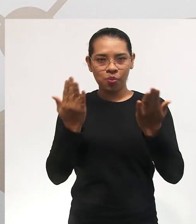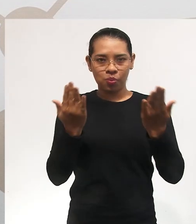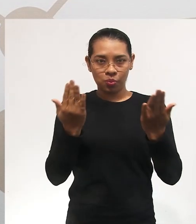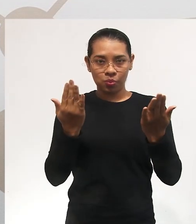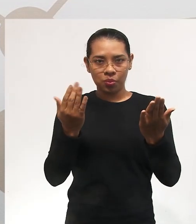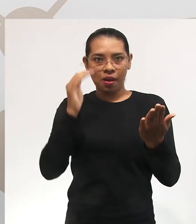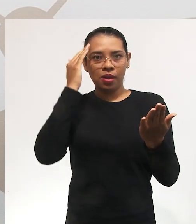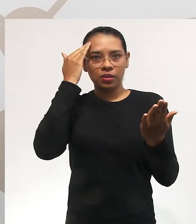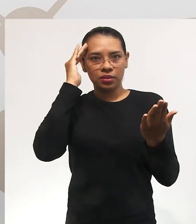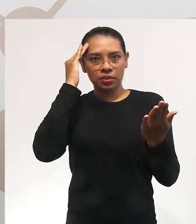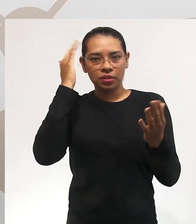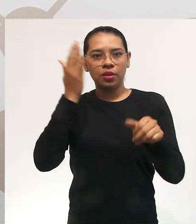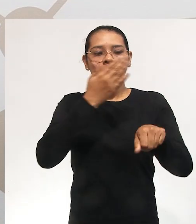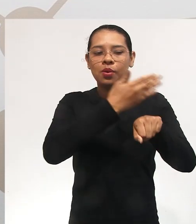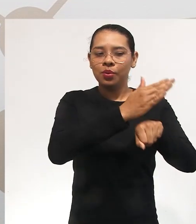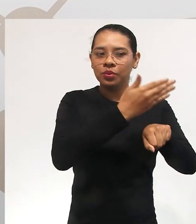associar